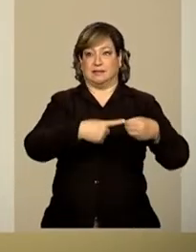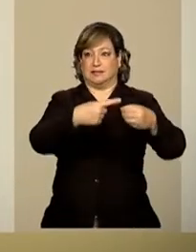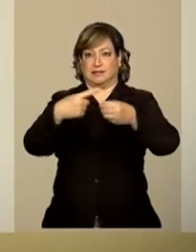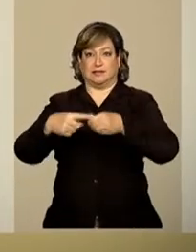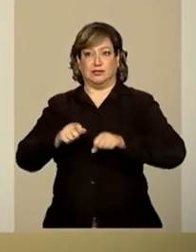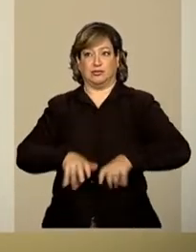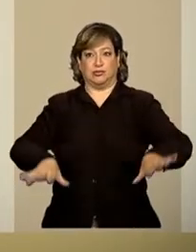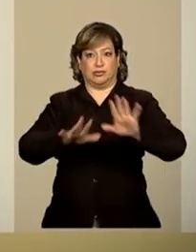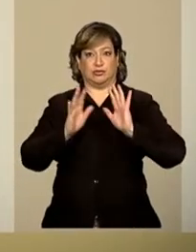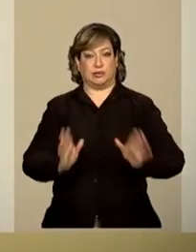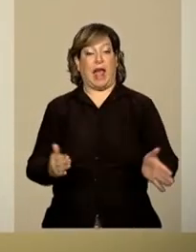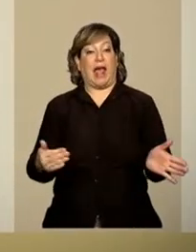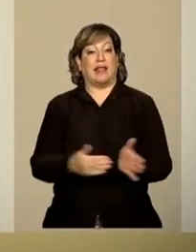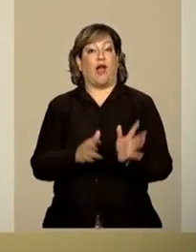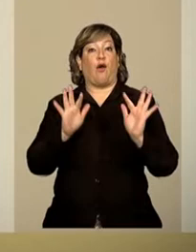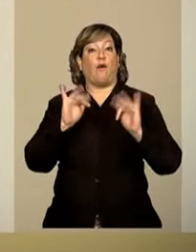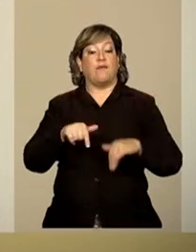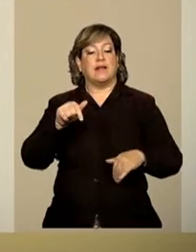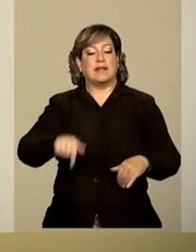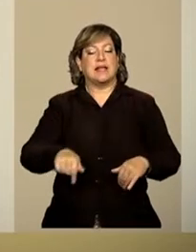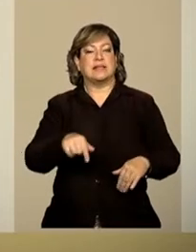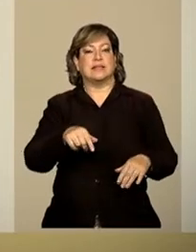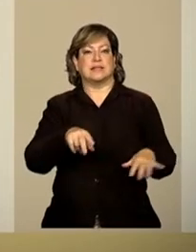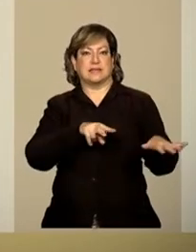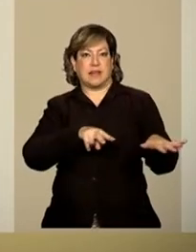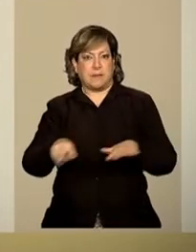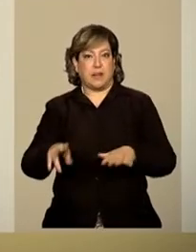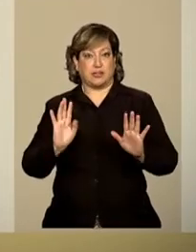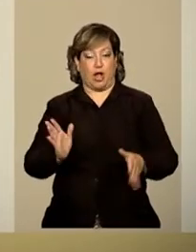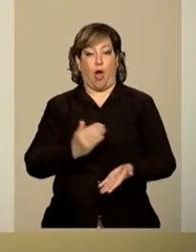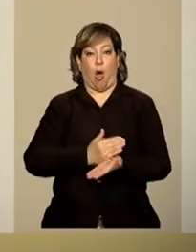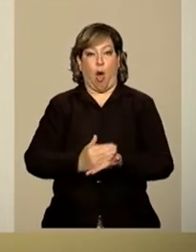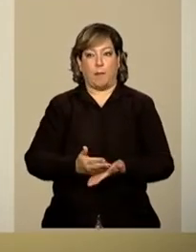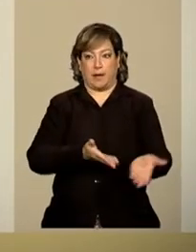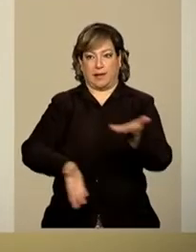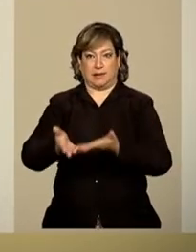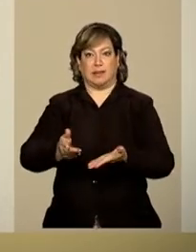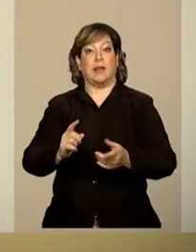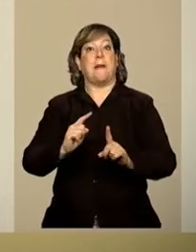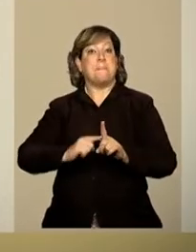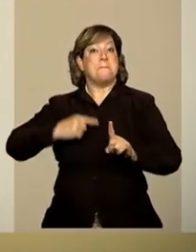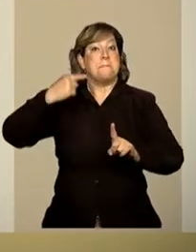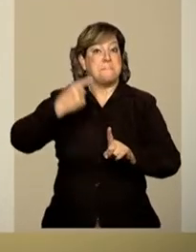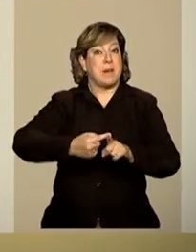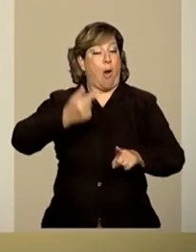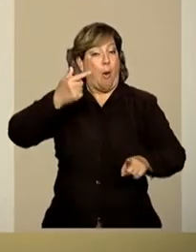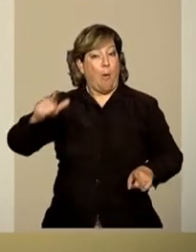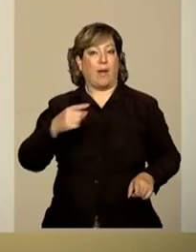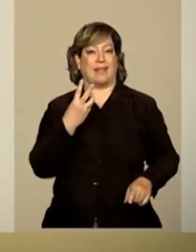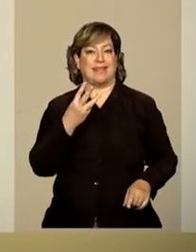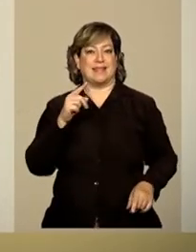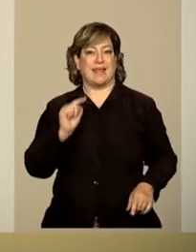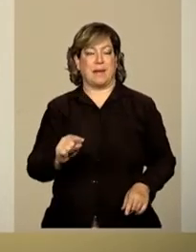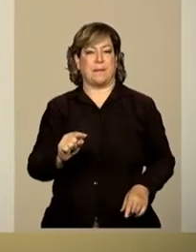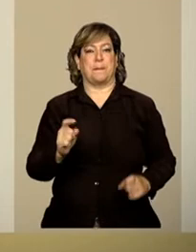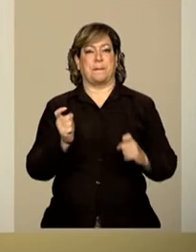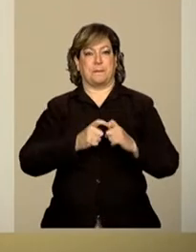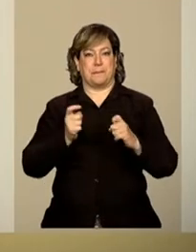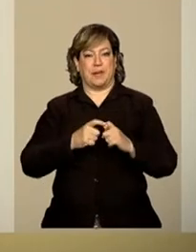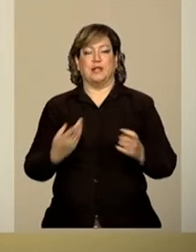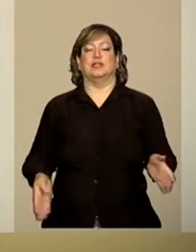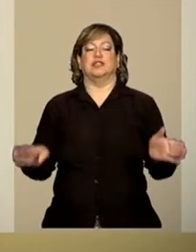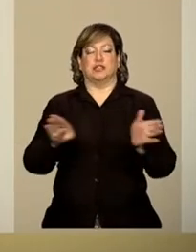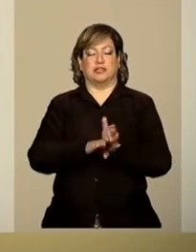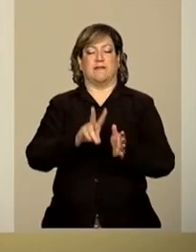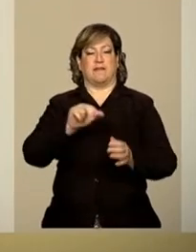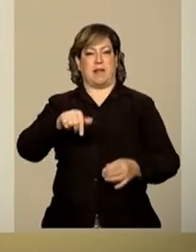até o final desta semana já começam atender mais outros 3 mil médicos vão chegar ao Brasil